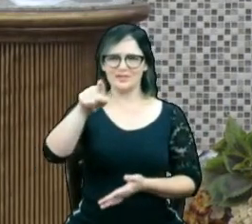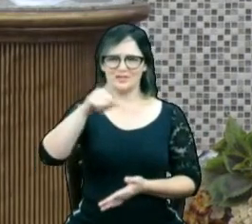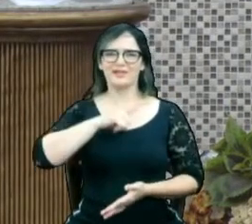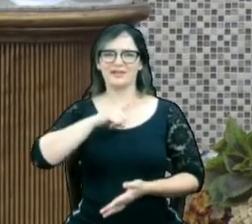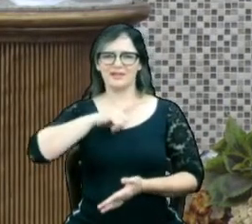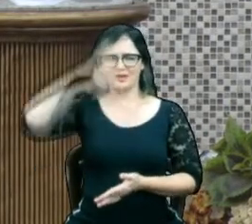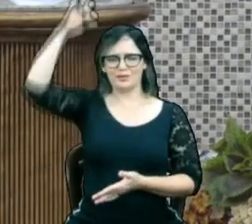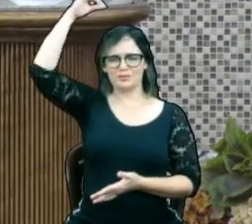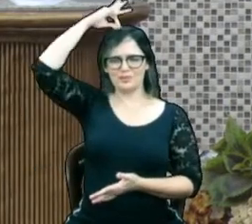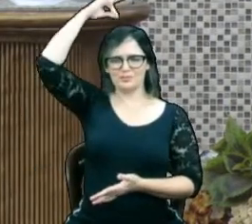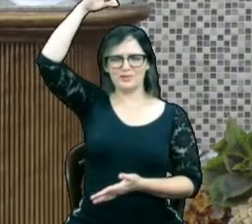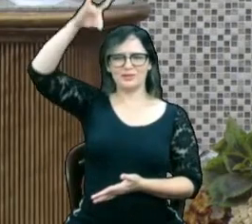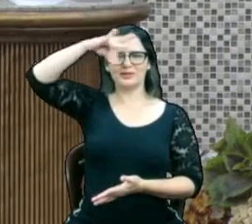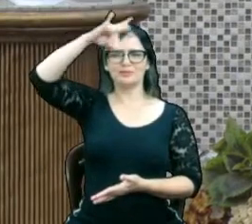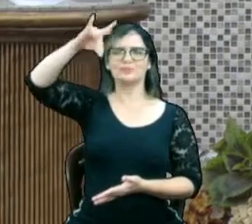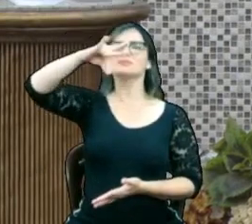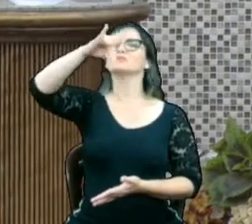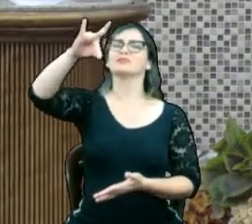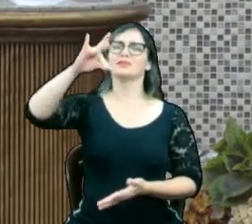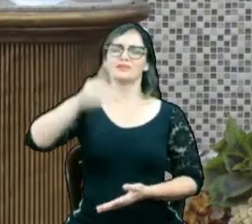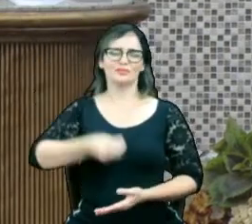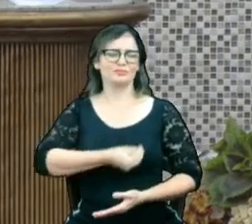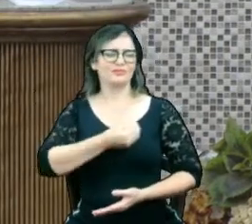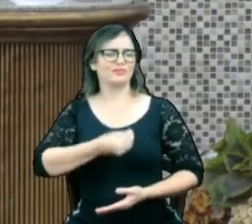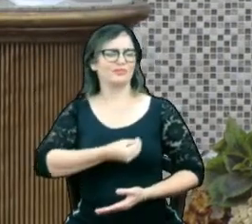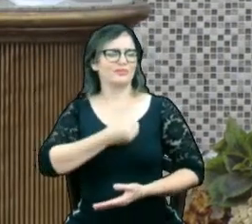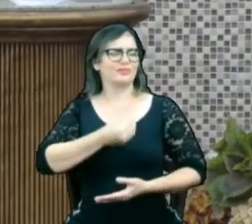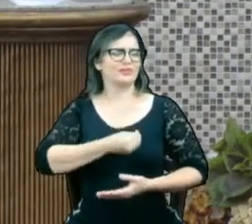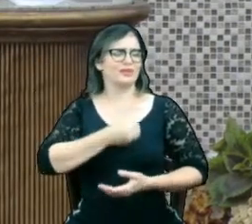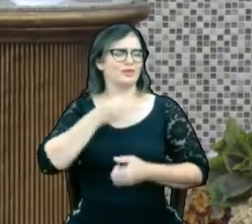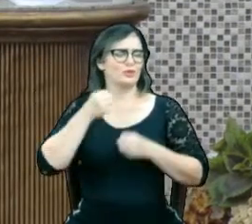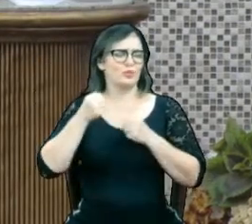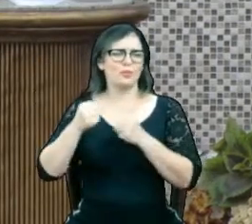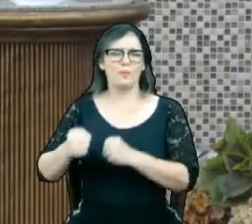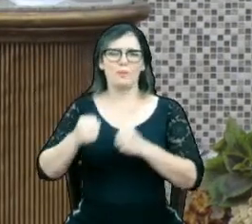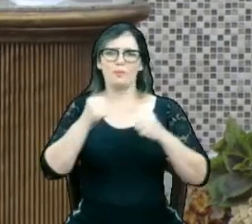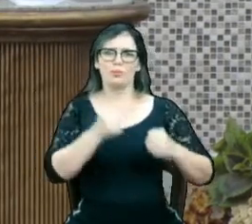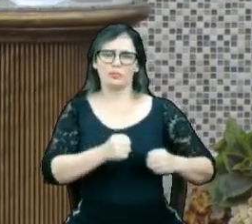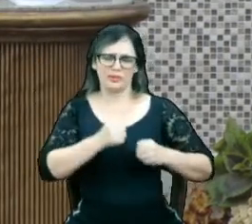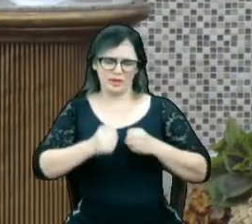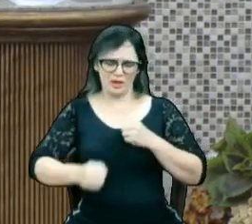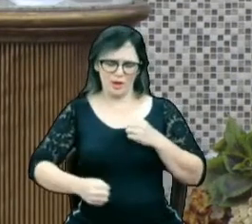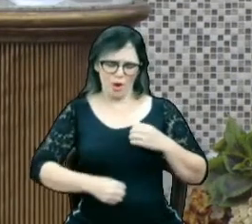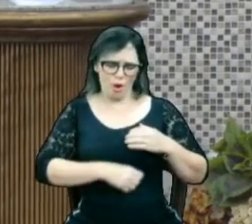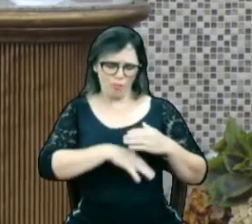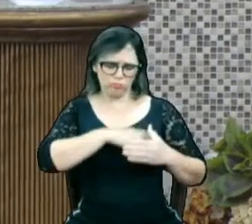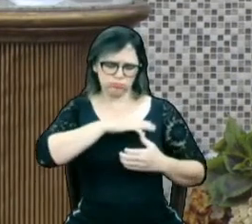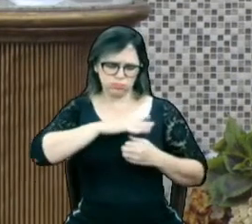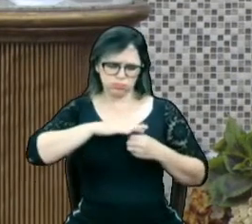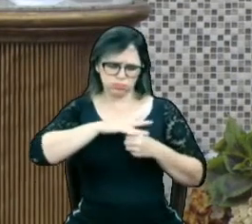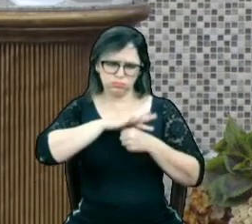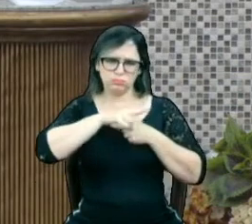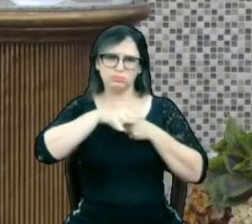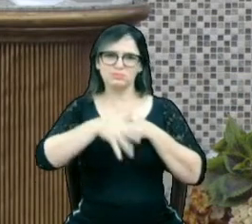eu estou falando com gente aqui que é cheia do poder e da Graça de Deus alegrar eles comigo